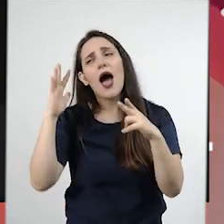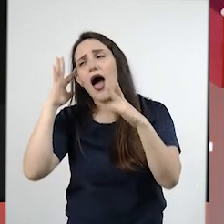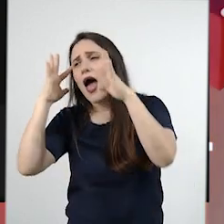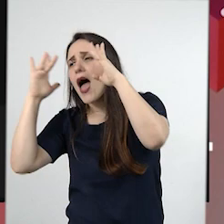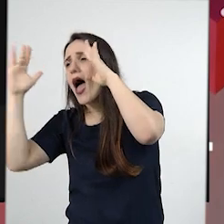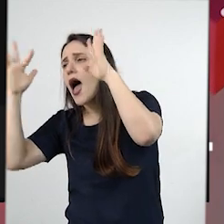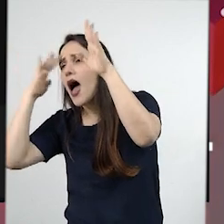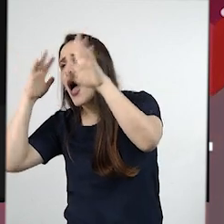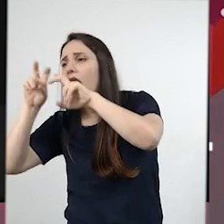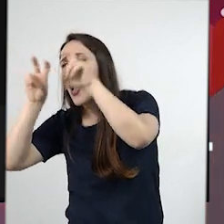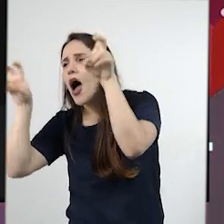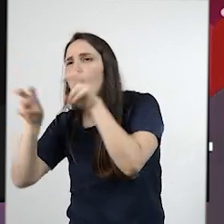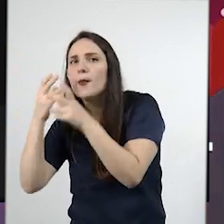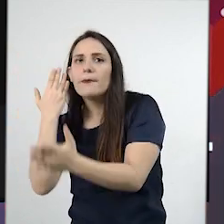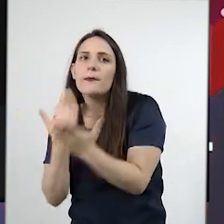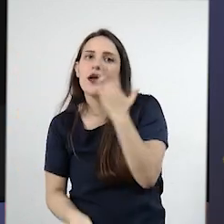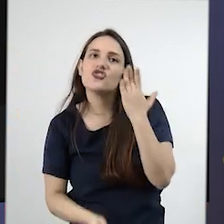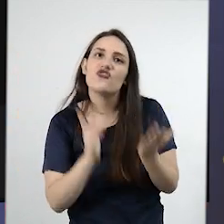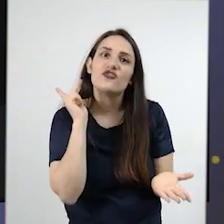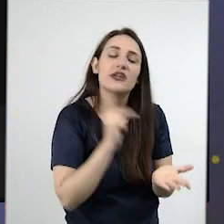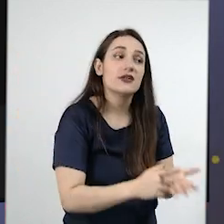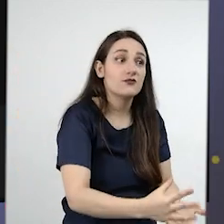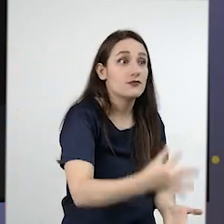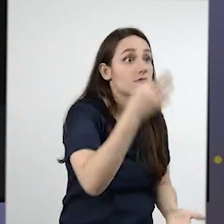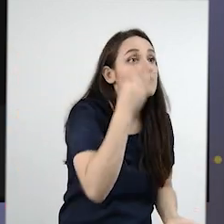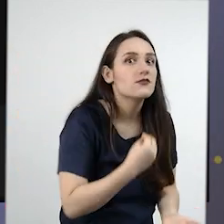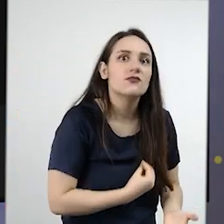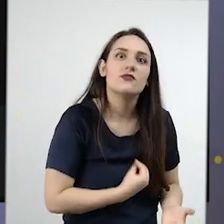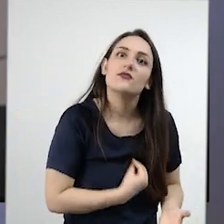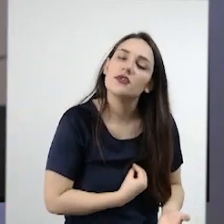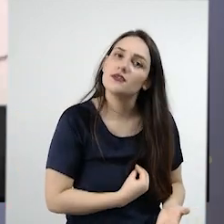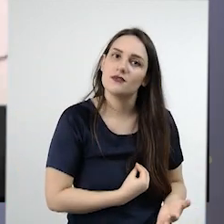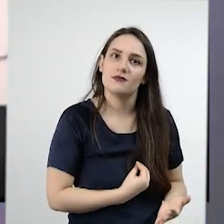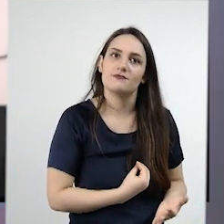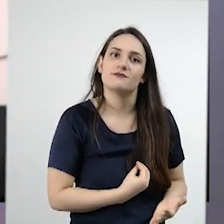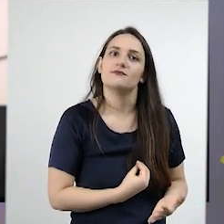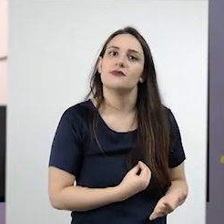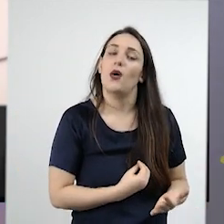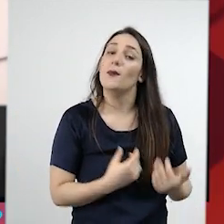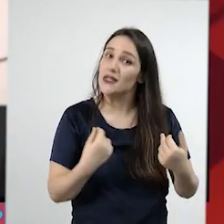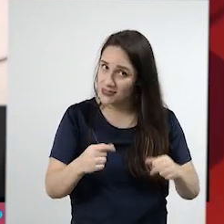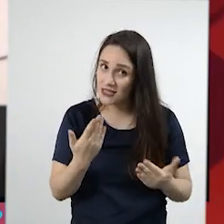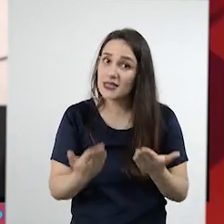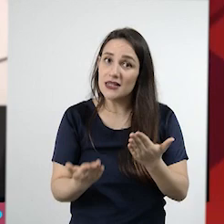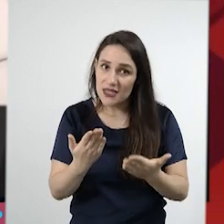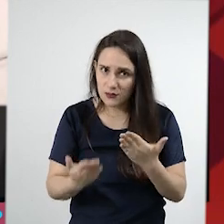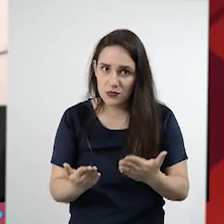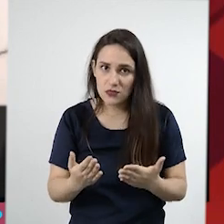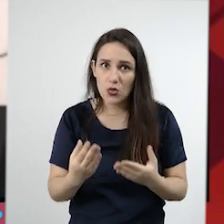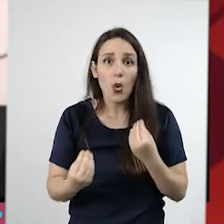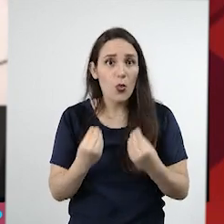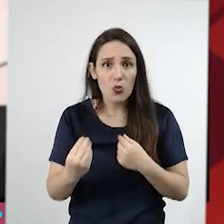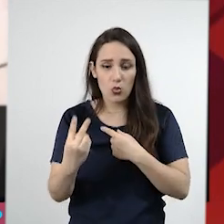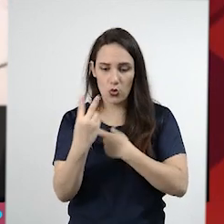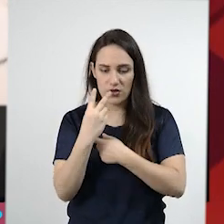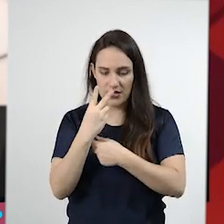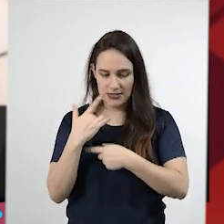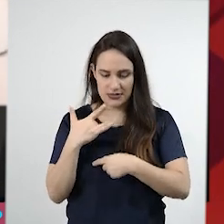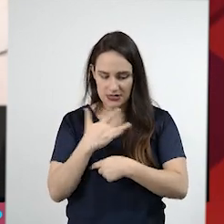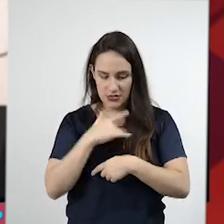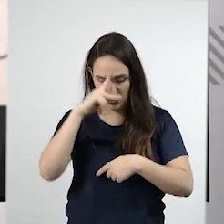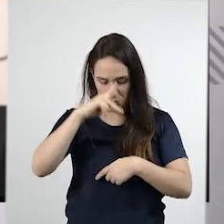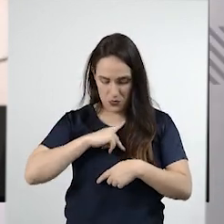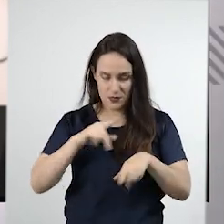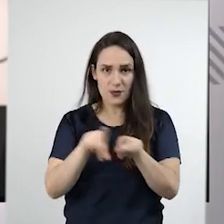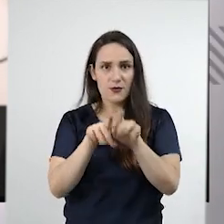virtual e daquilo que a gente tem que fazer efetivamente no dia a dia em prol da nossa própria saúde, da saúde da nossa família, para que as coisas